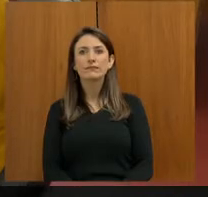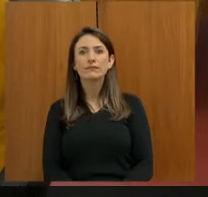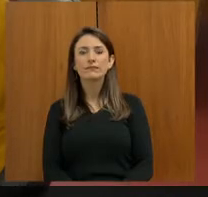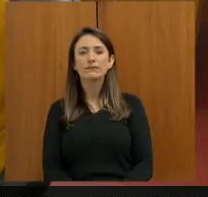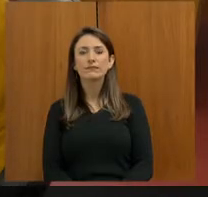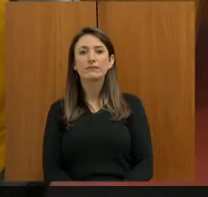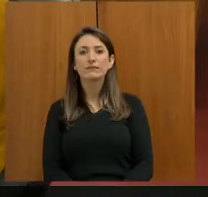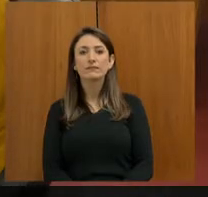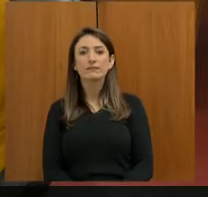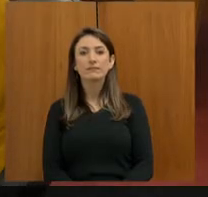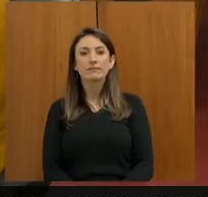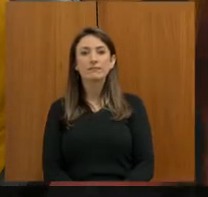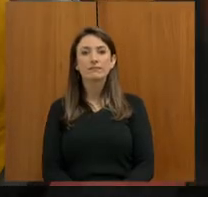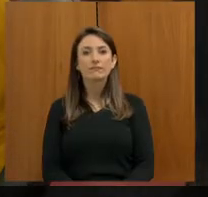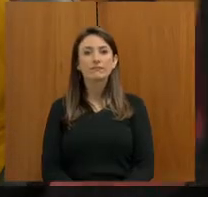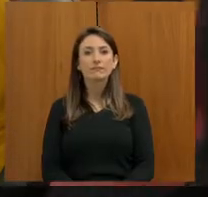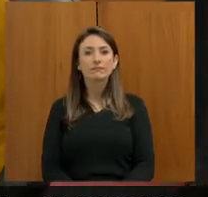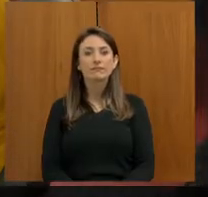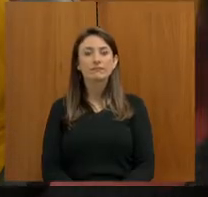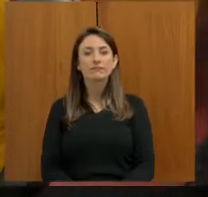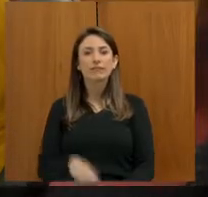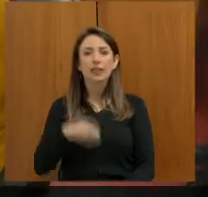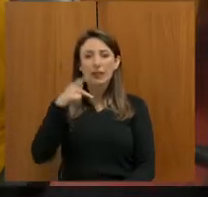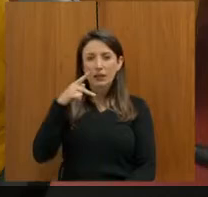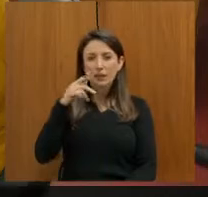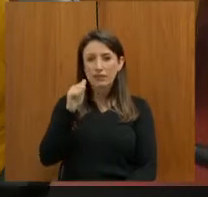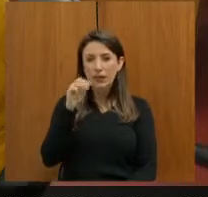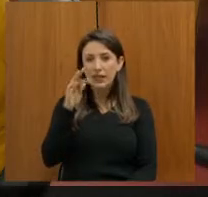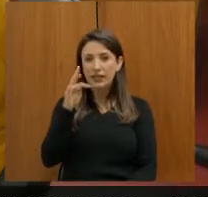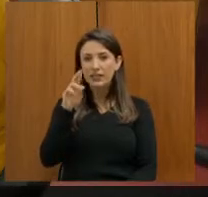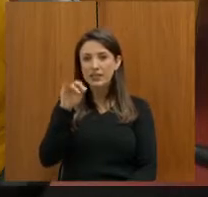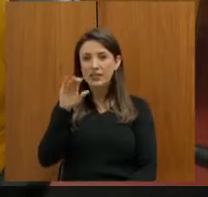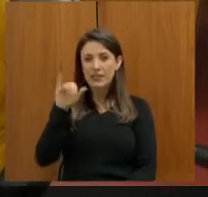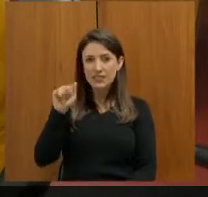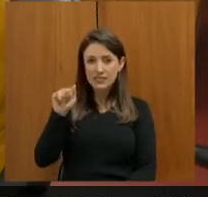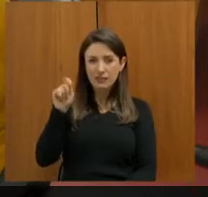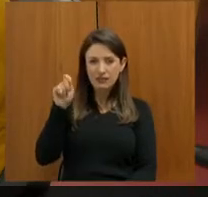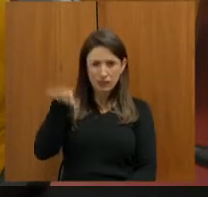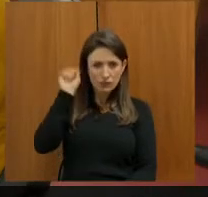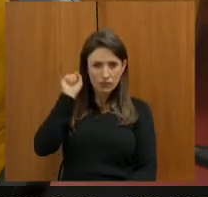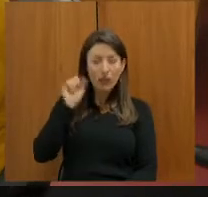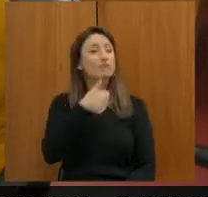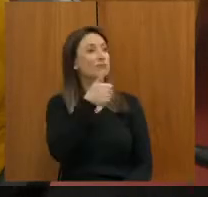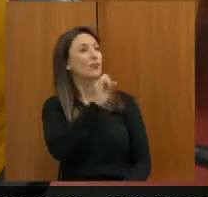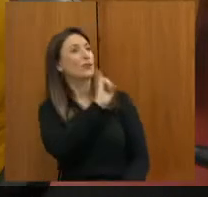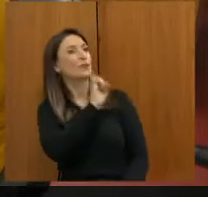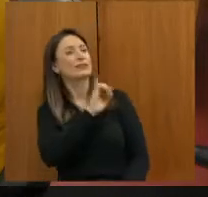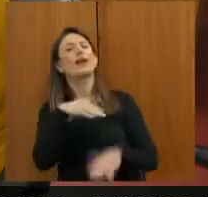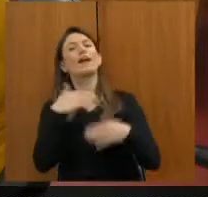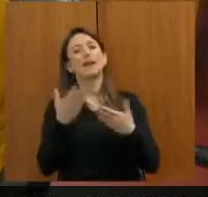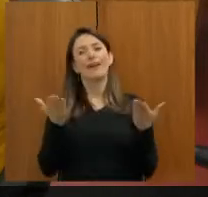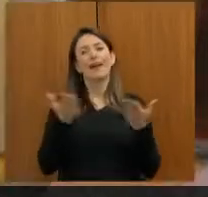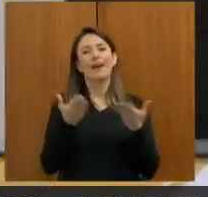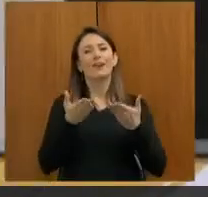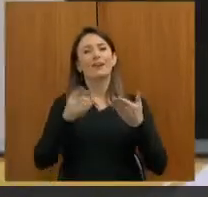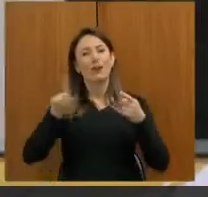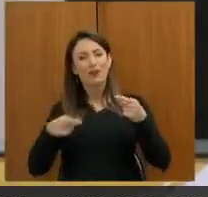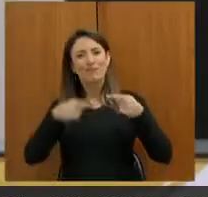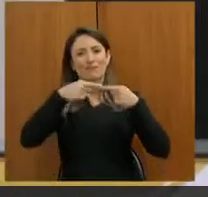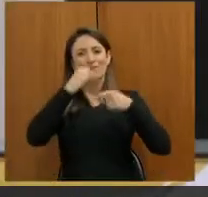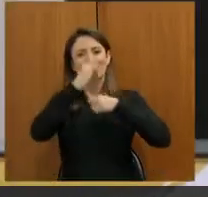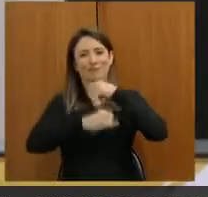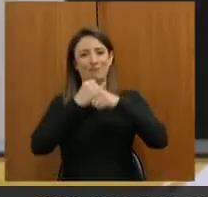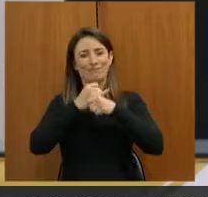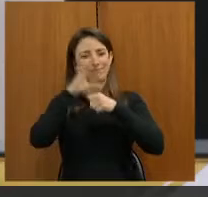a Doutora Patrícia nos escuta oi oi adoro estamos reconectados todos e